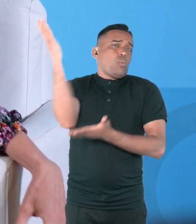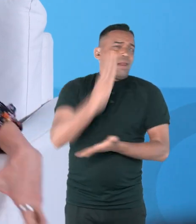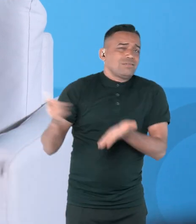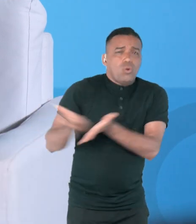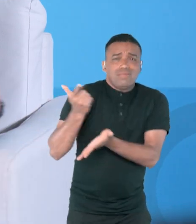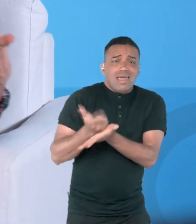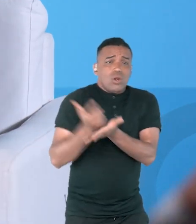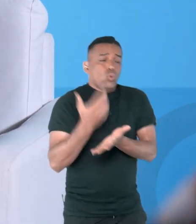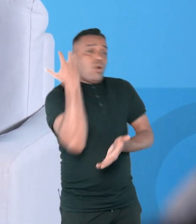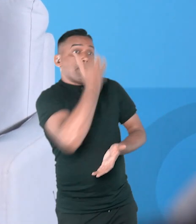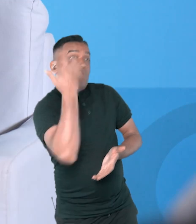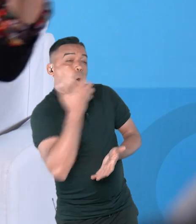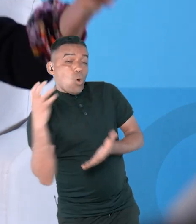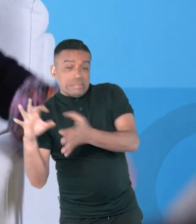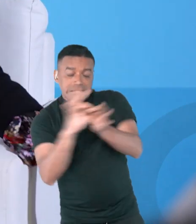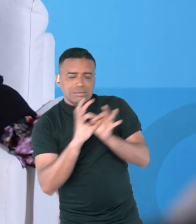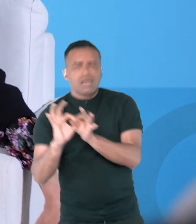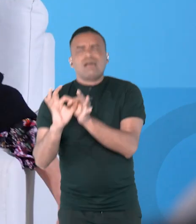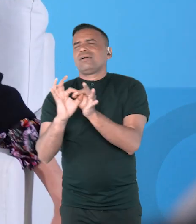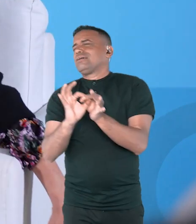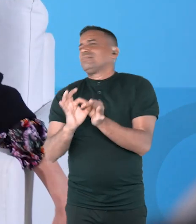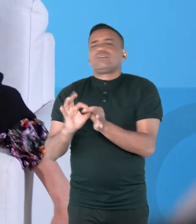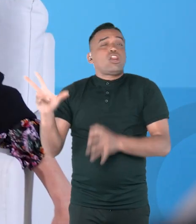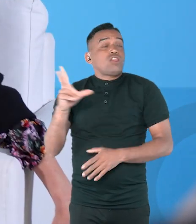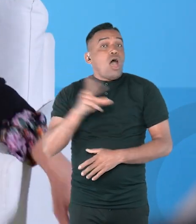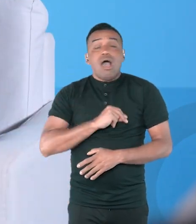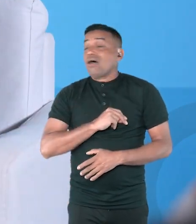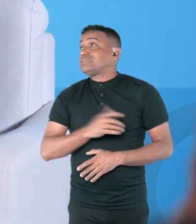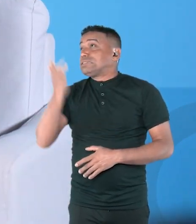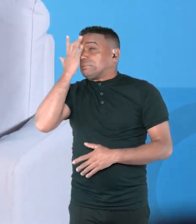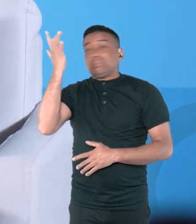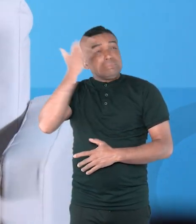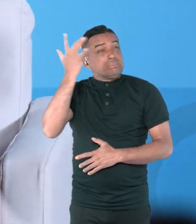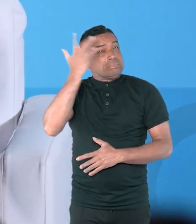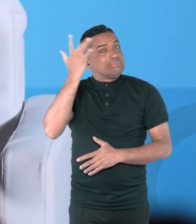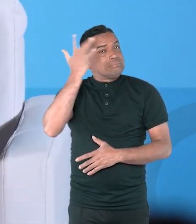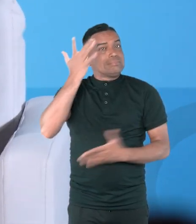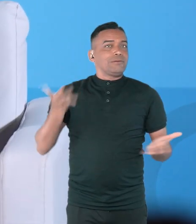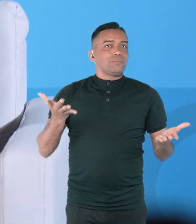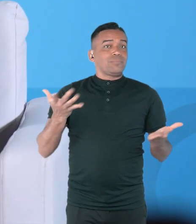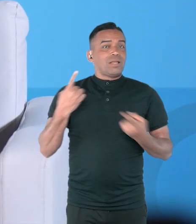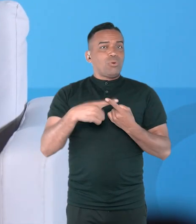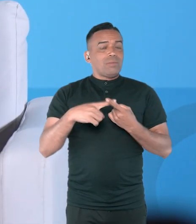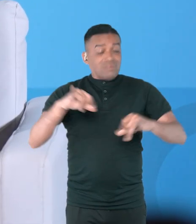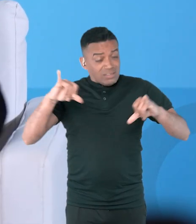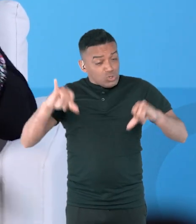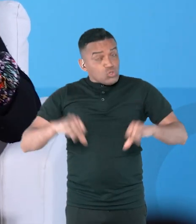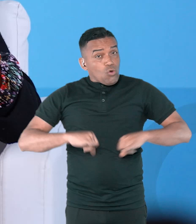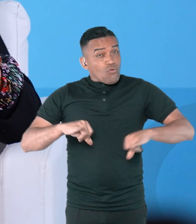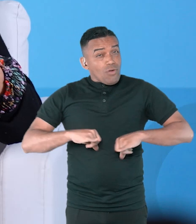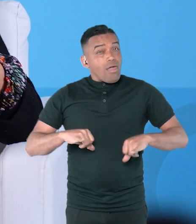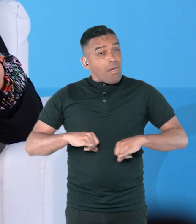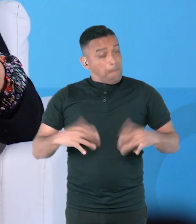Brasil e de música, que riqueza é essa que a gente tem, né? Para carregar debaixo do braço, para quê? Para você